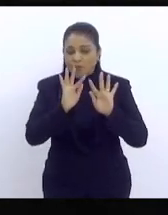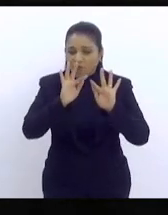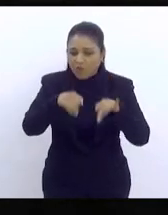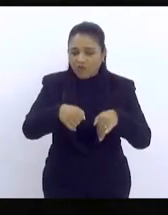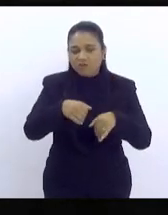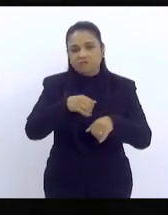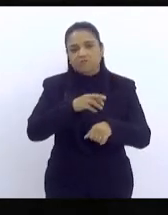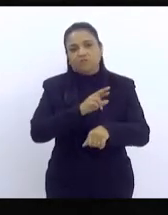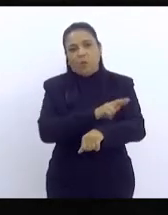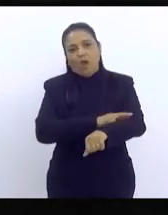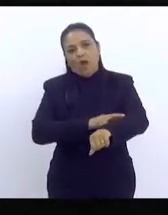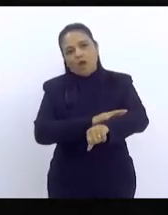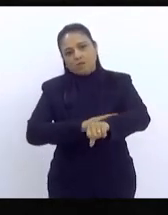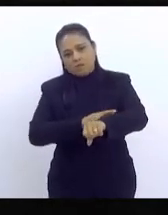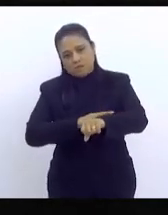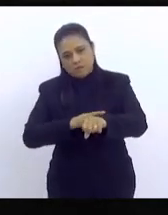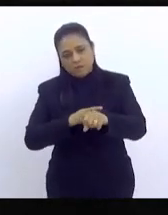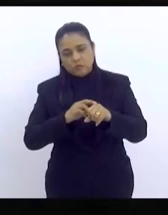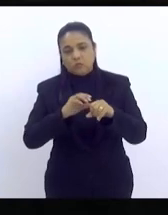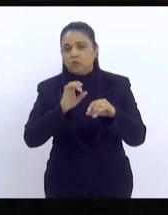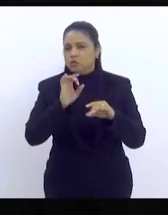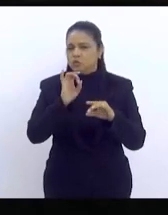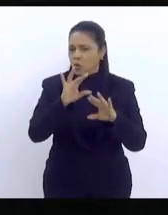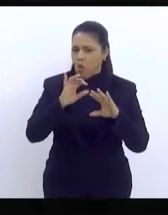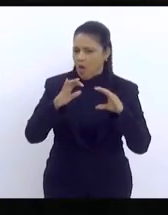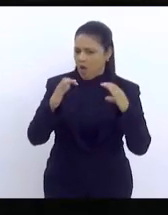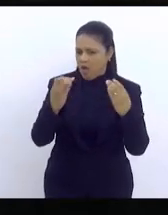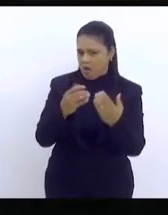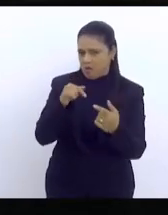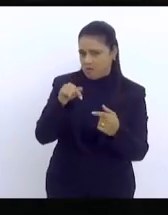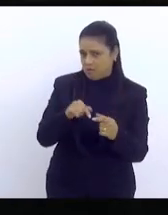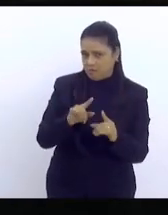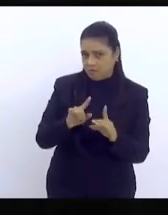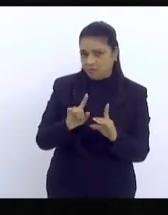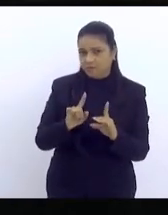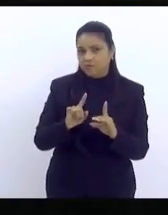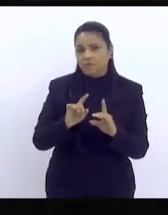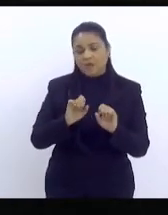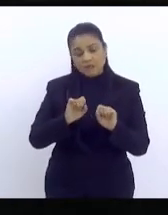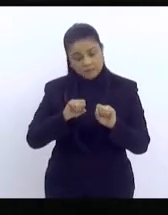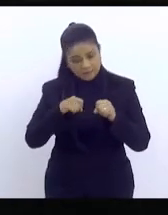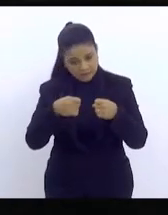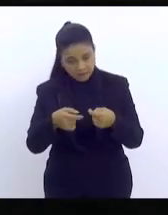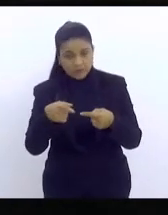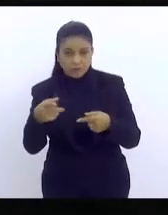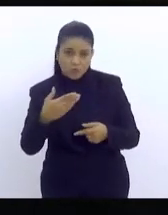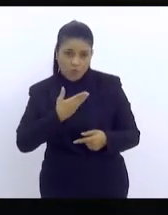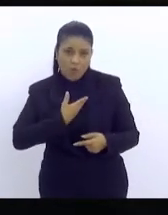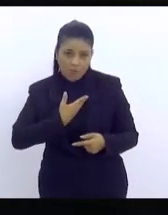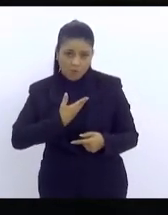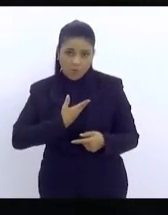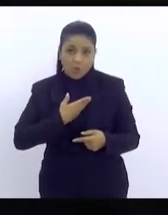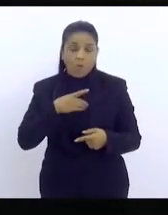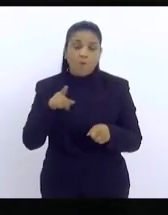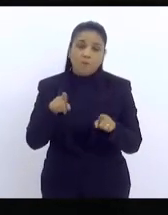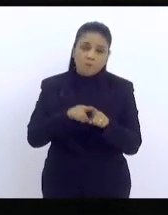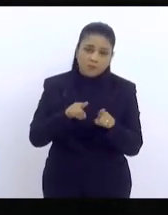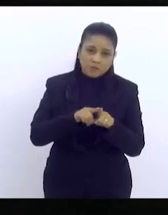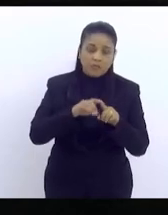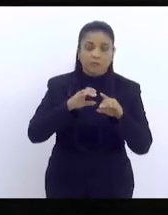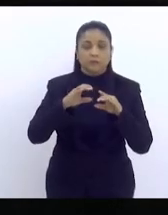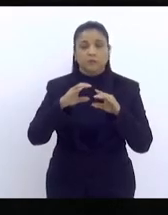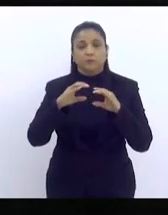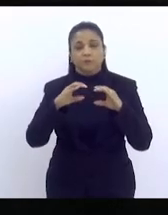racismo não apenas nas Arenas esportivas né como foi a Brilhante defesa do colega mas também nos